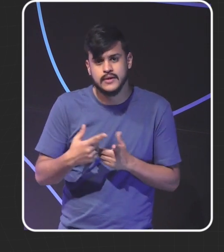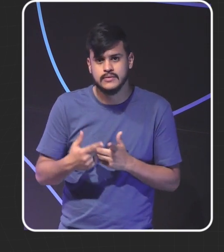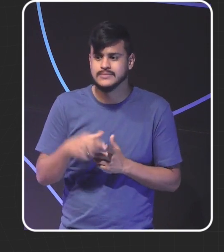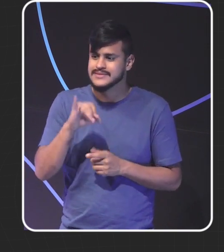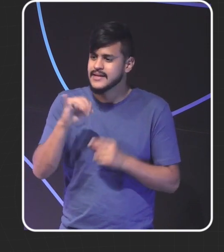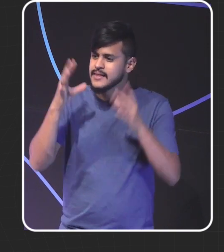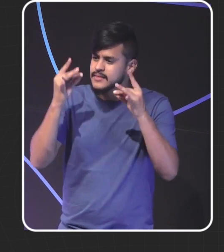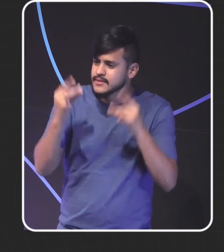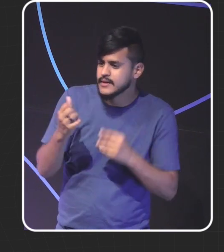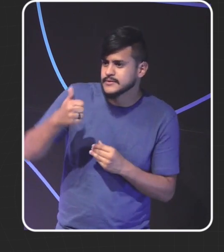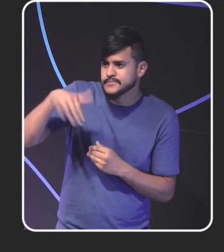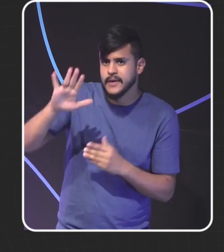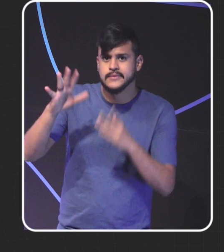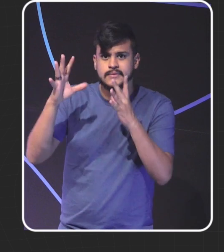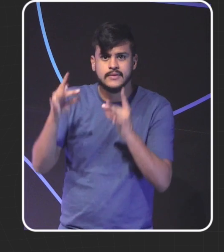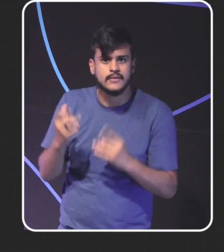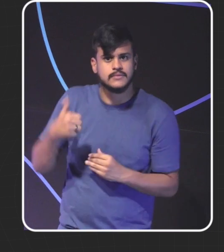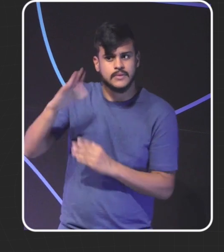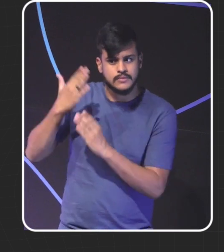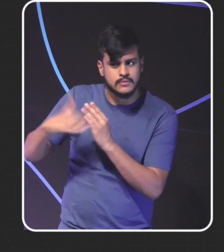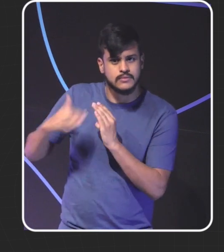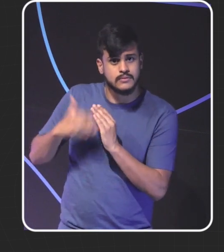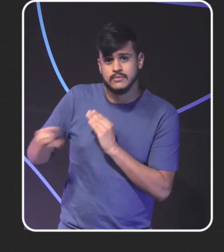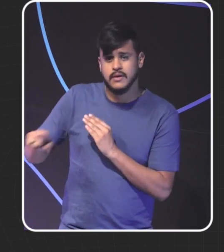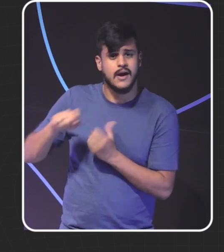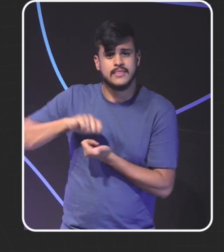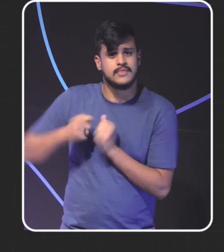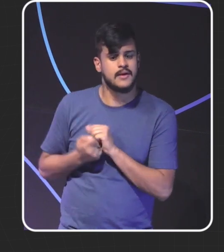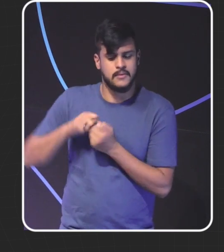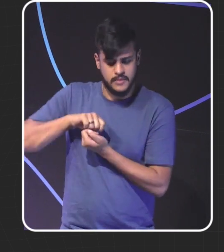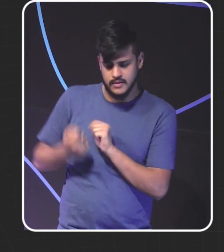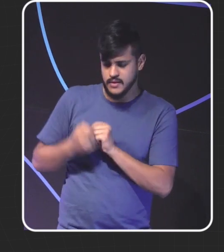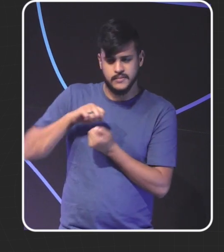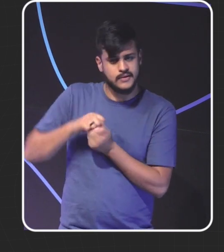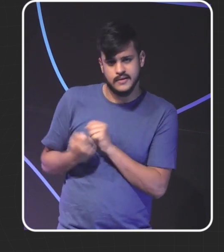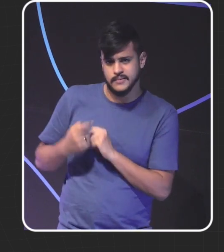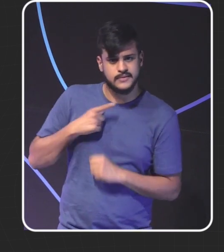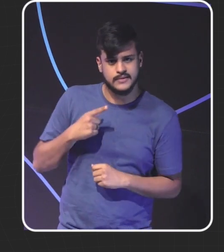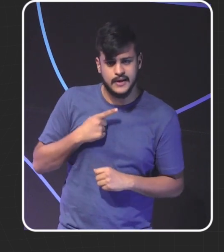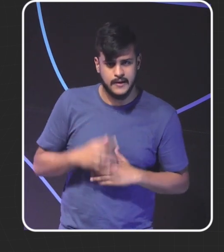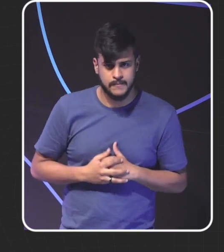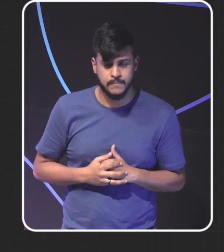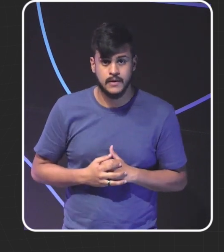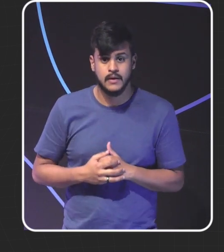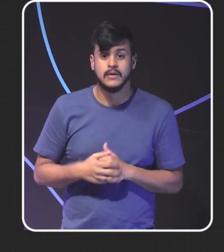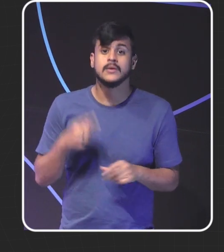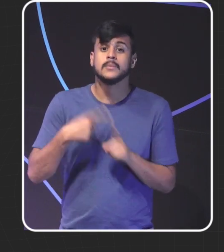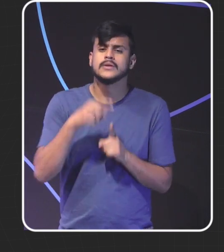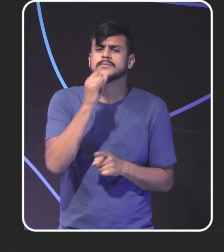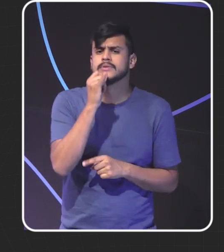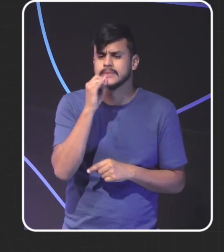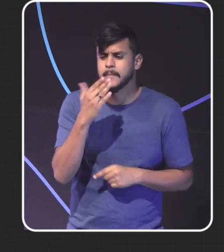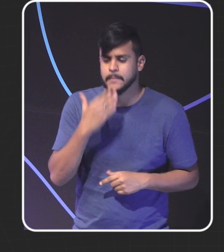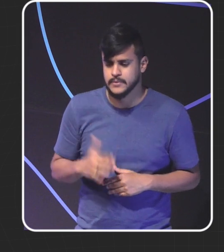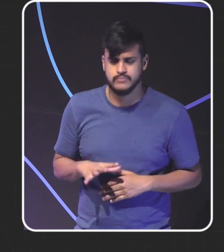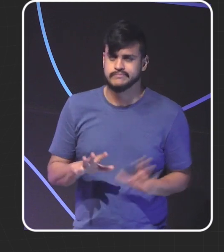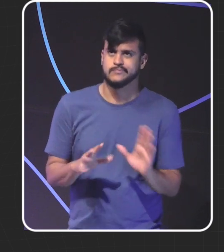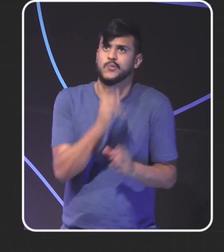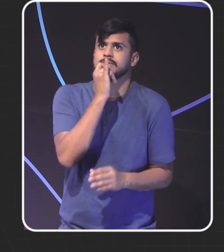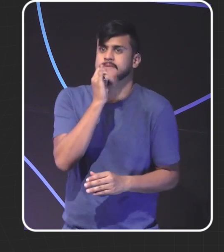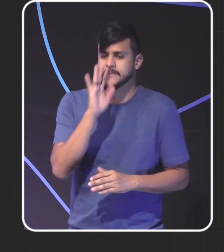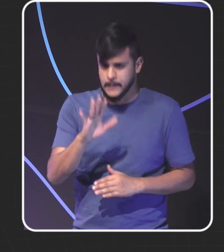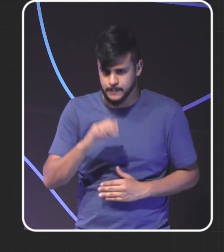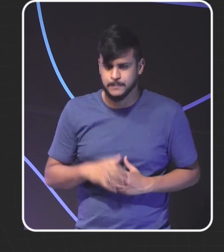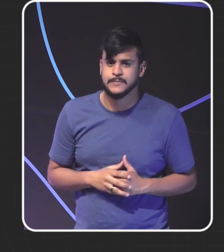especificando mais, a ferramenta vai se adaptando, né? E aí eu acho. Porque assim, se você pedir. Vou dar um exemplo, né?